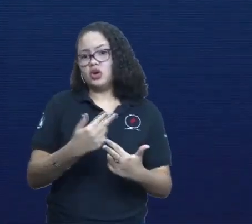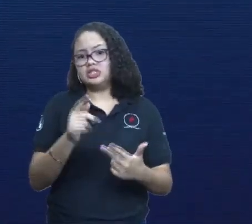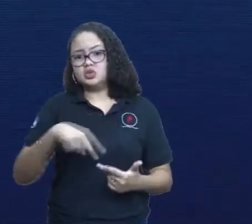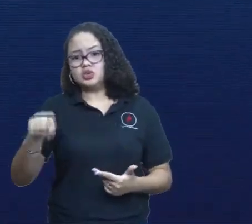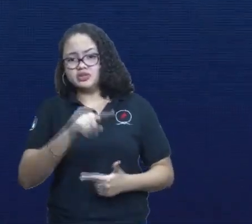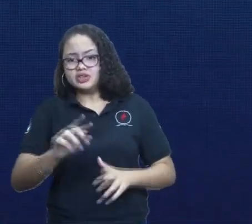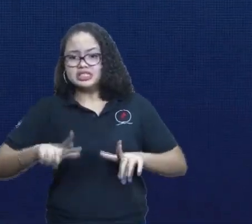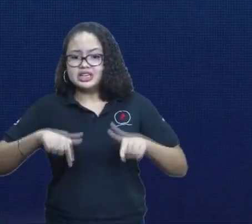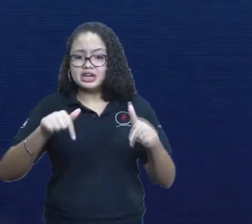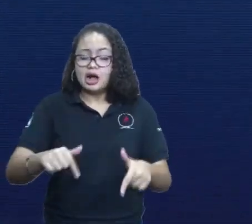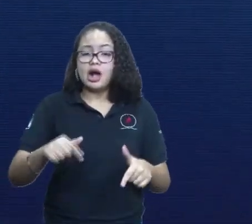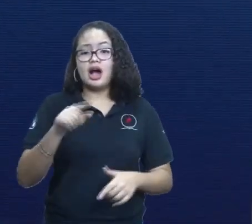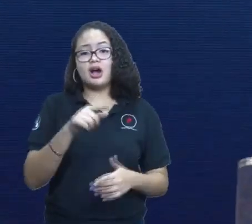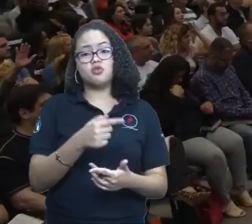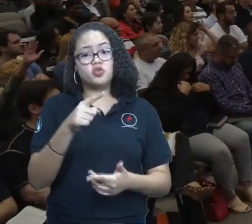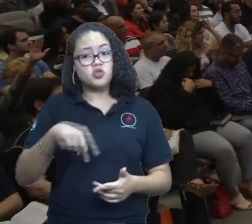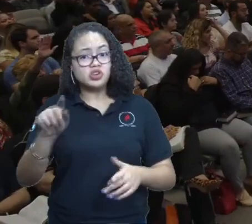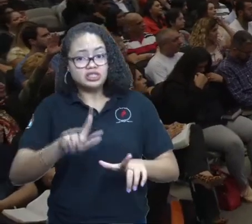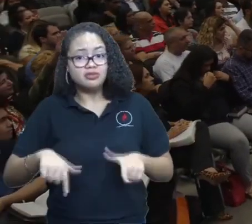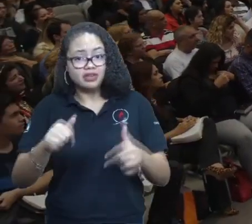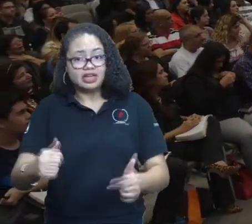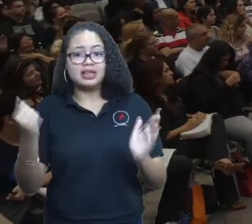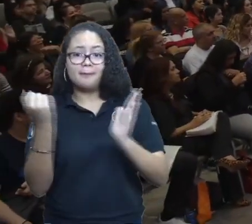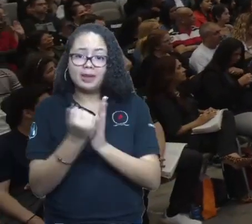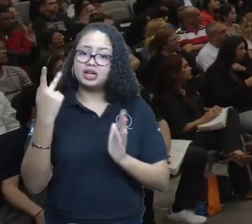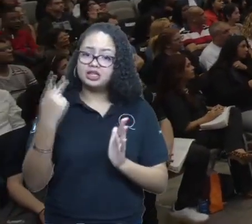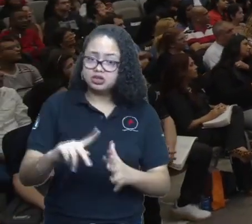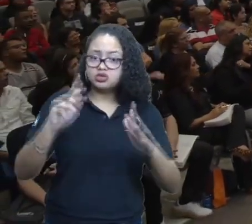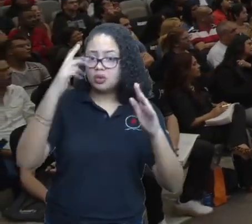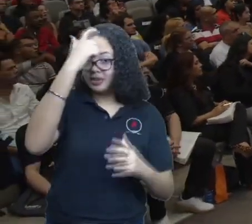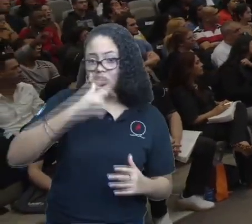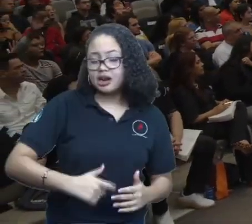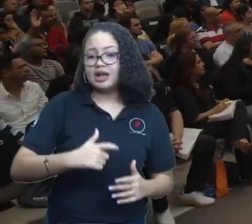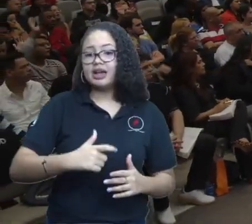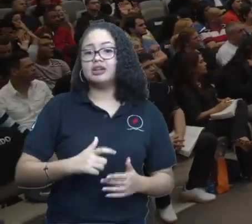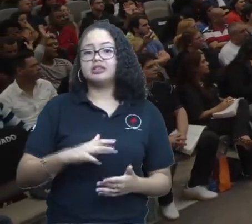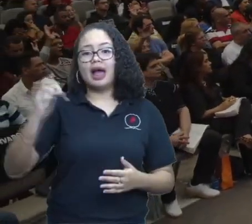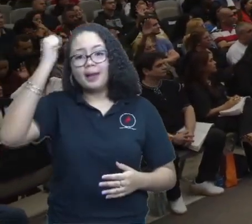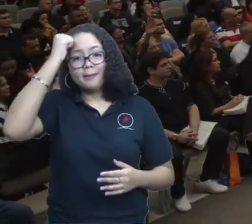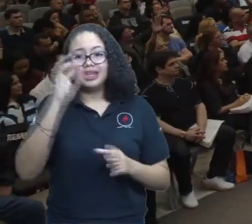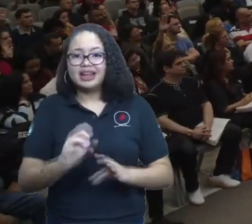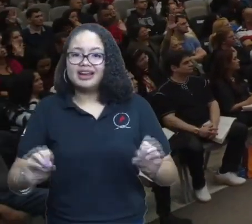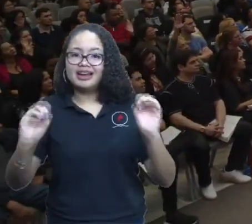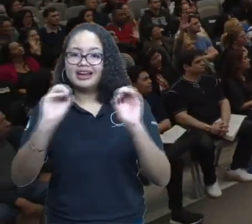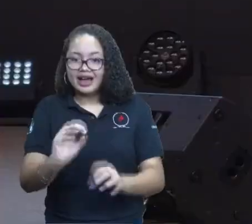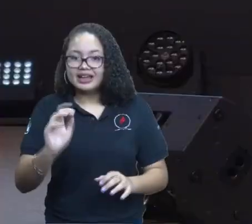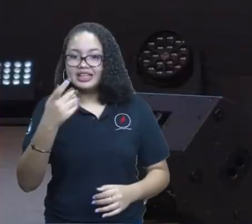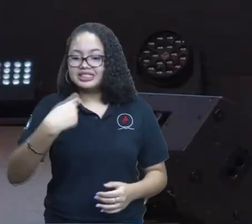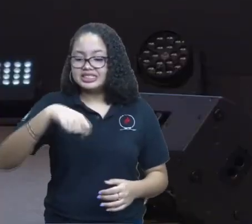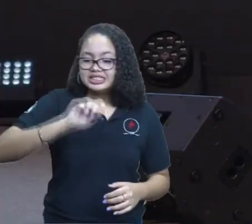é uma marca da sua personalidade não se arrependa de ser bom